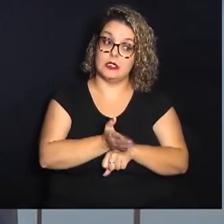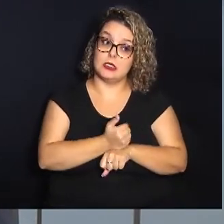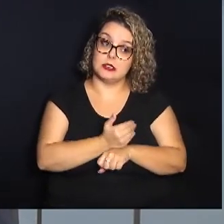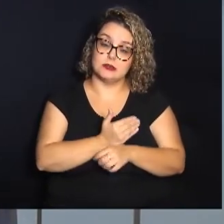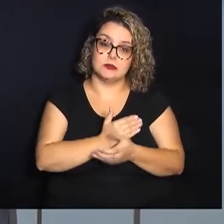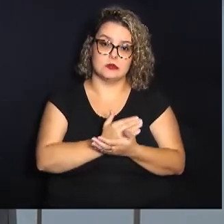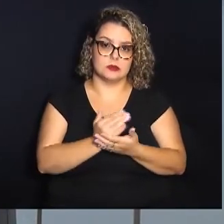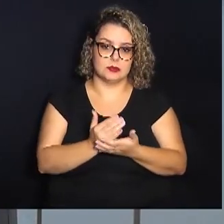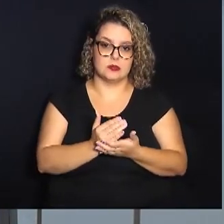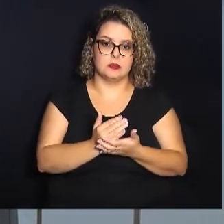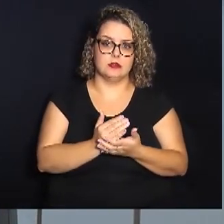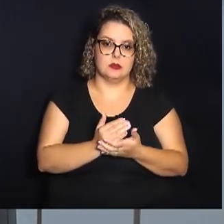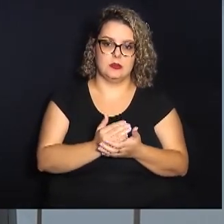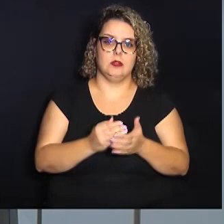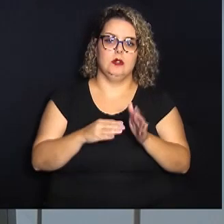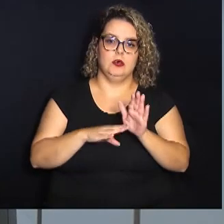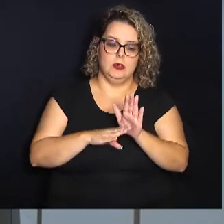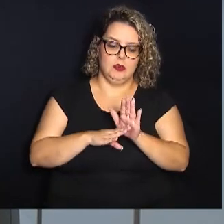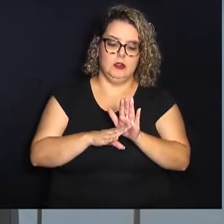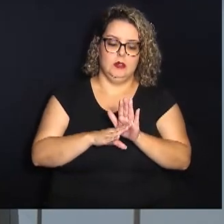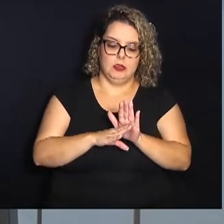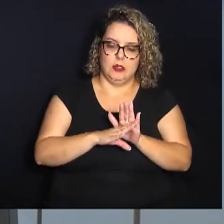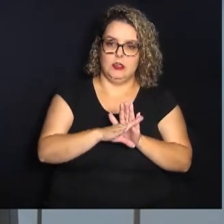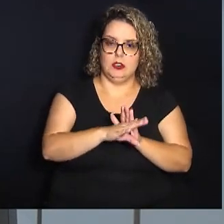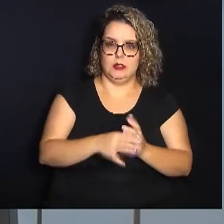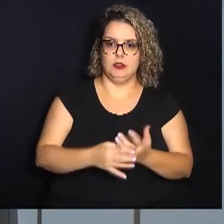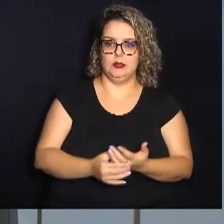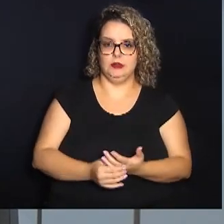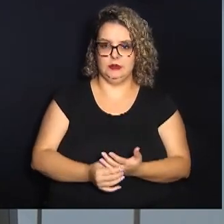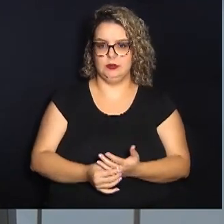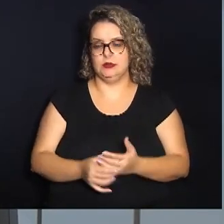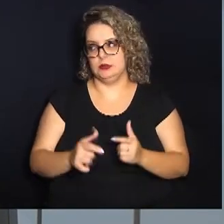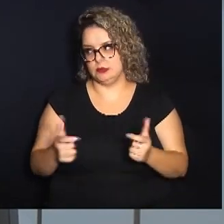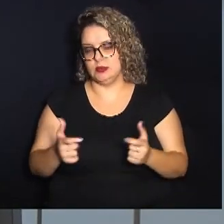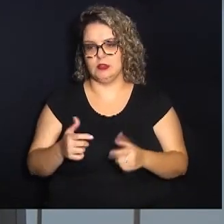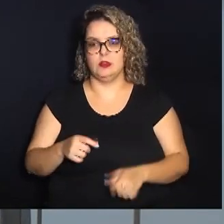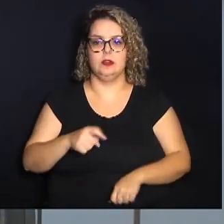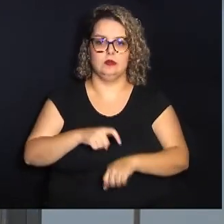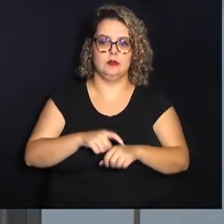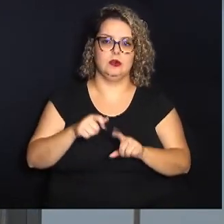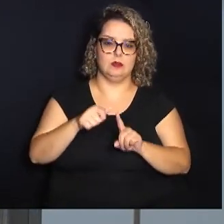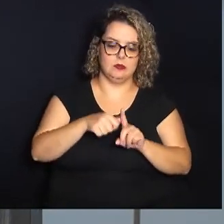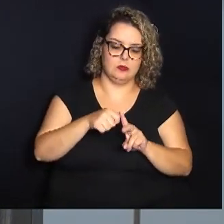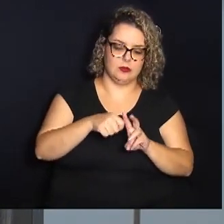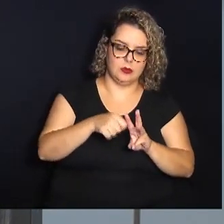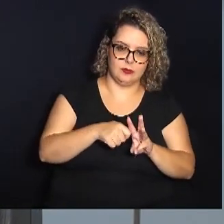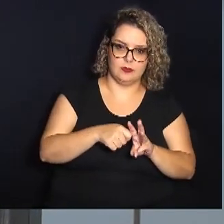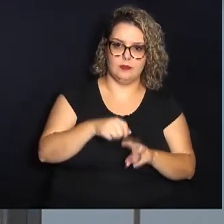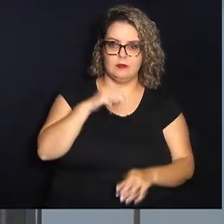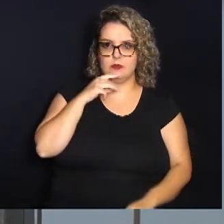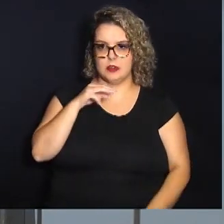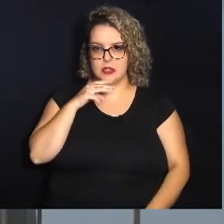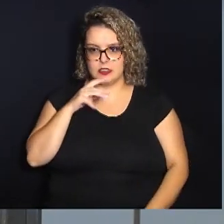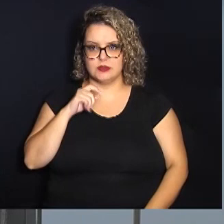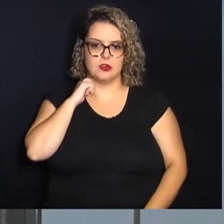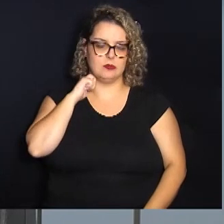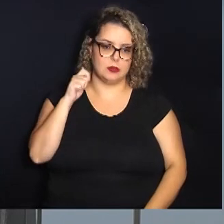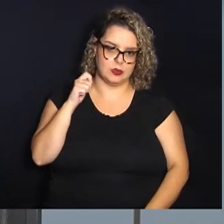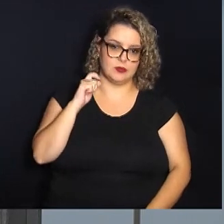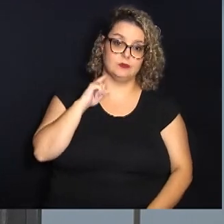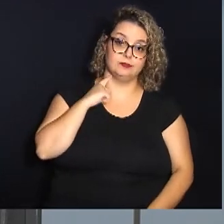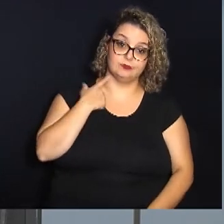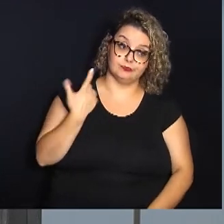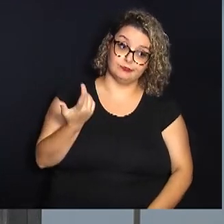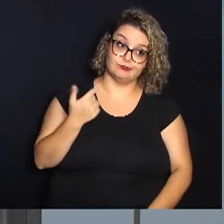dela, porém ainda o período de maior transmissão continua sendo esses 3 meses, março, abril e maio. Então a gente espera que o